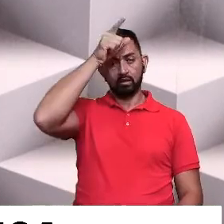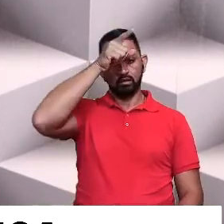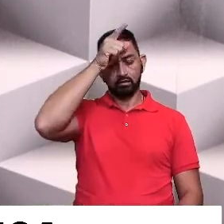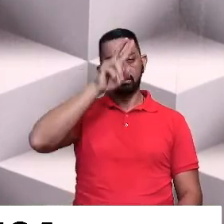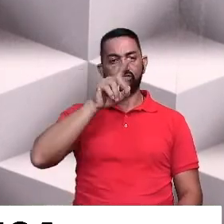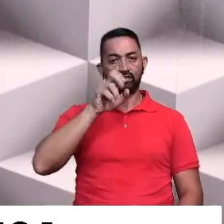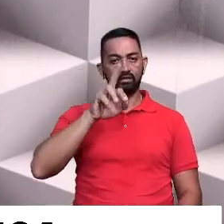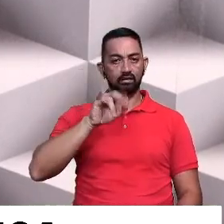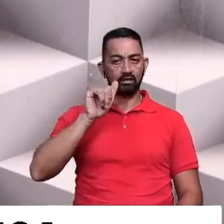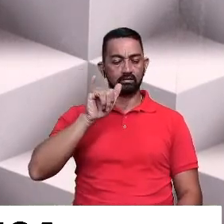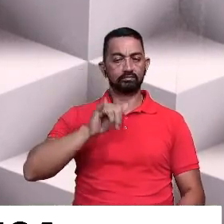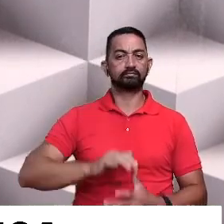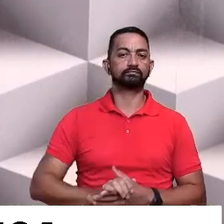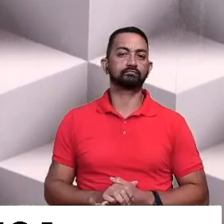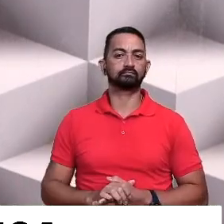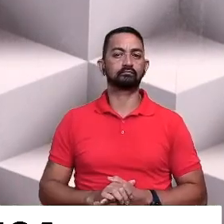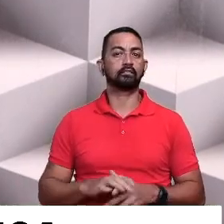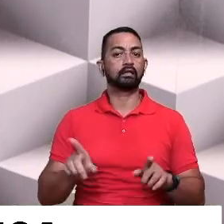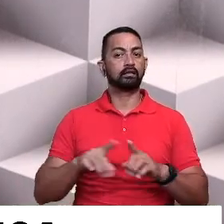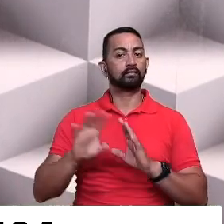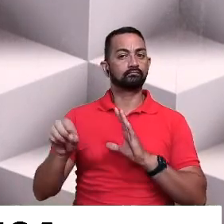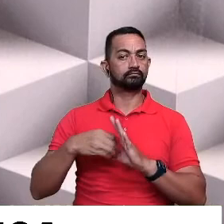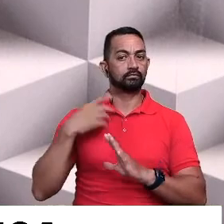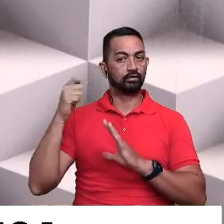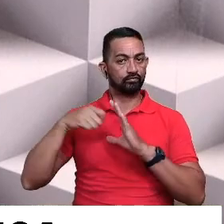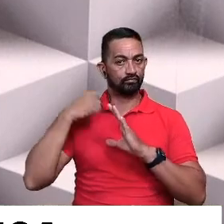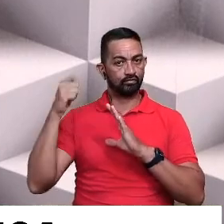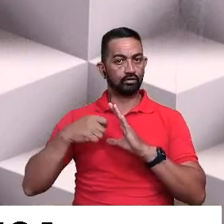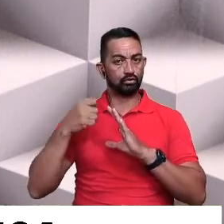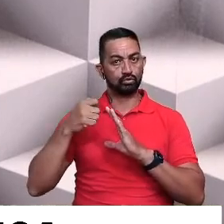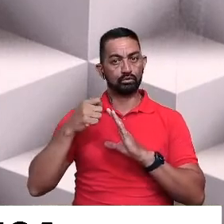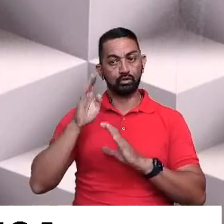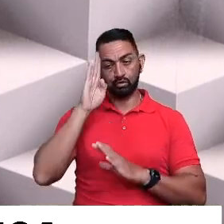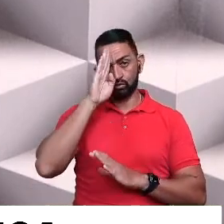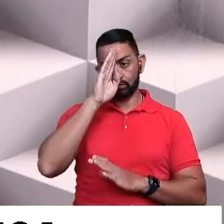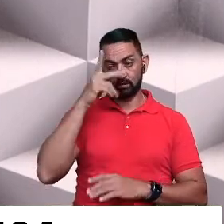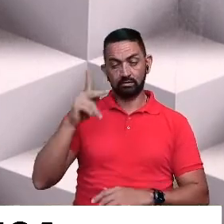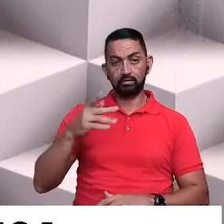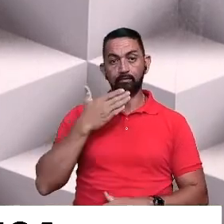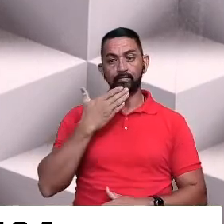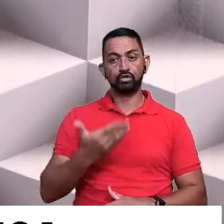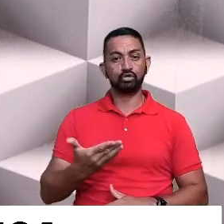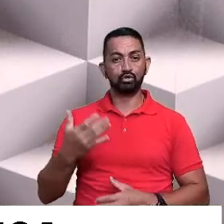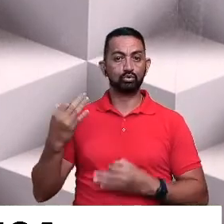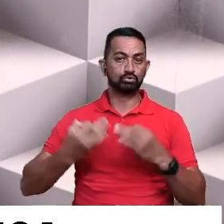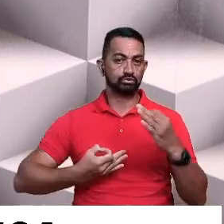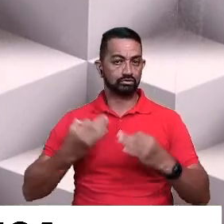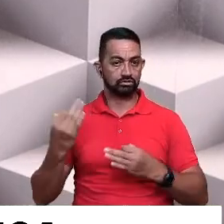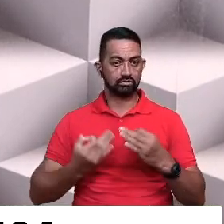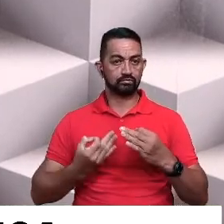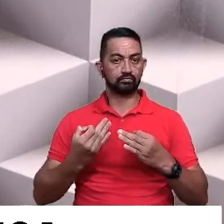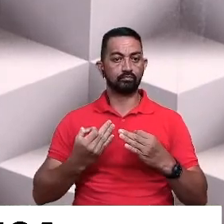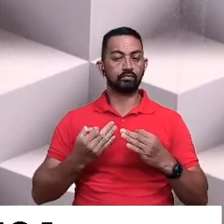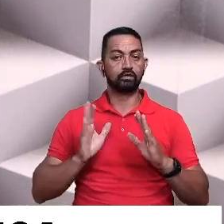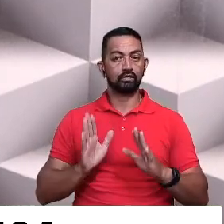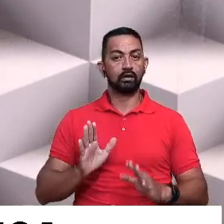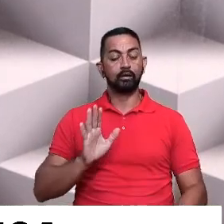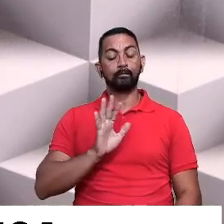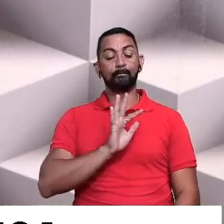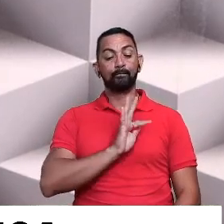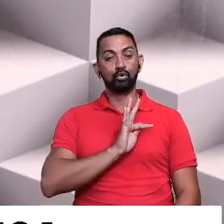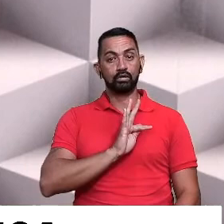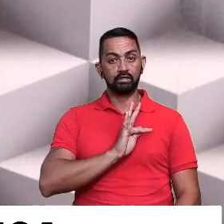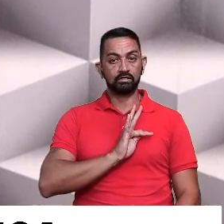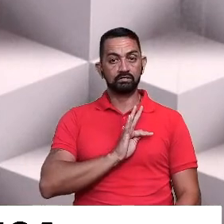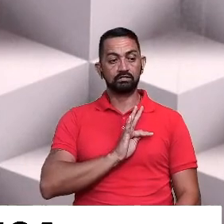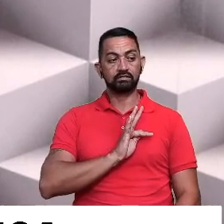do líder comunitário Vanderlei Rodrigues. A gente recebeu agora um vídeo da sobrinha dele cobrando por justiça, isso porque o